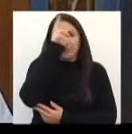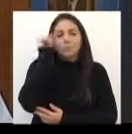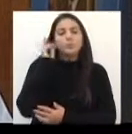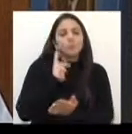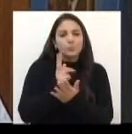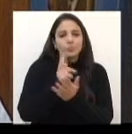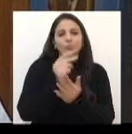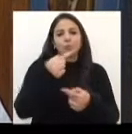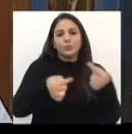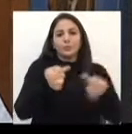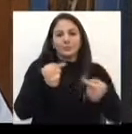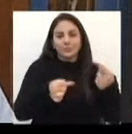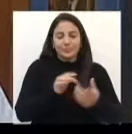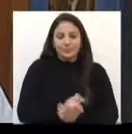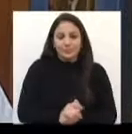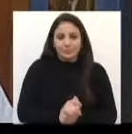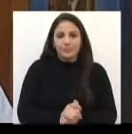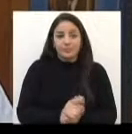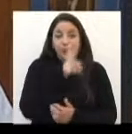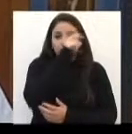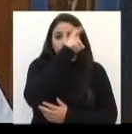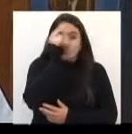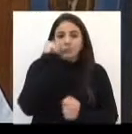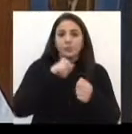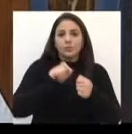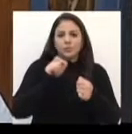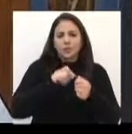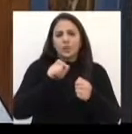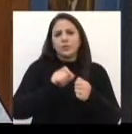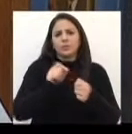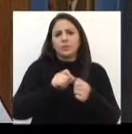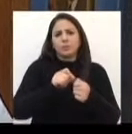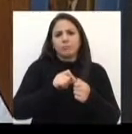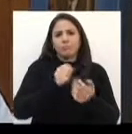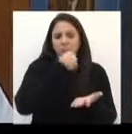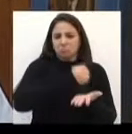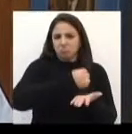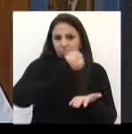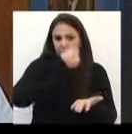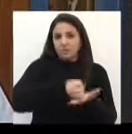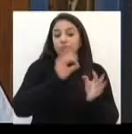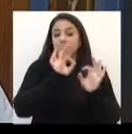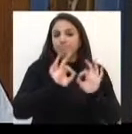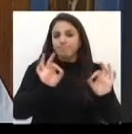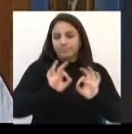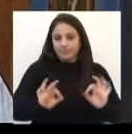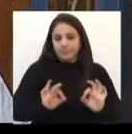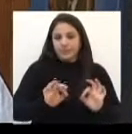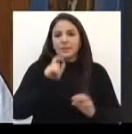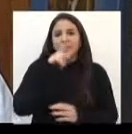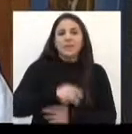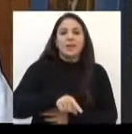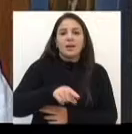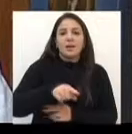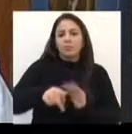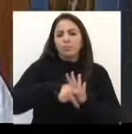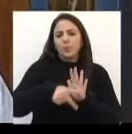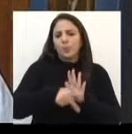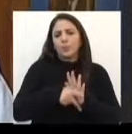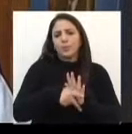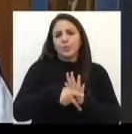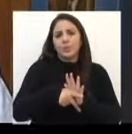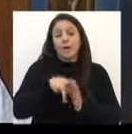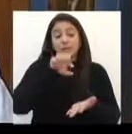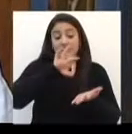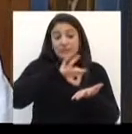O município tem feito processos de contratação simplificada, onde leva em consideração a inscrição